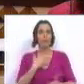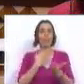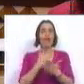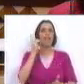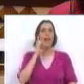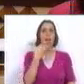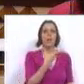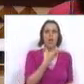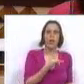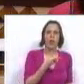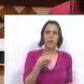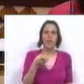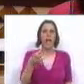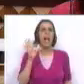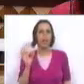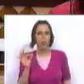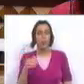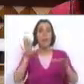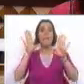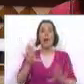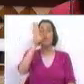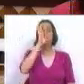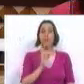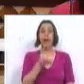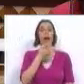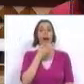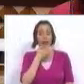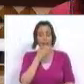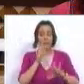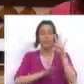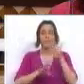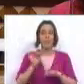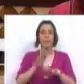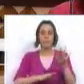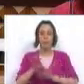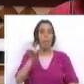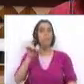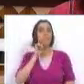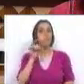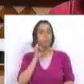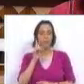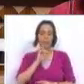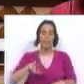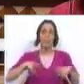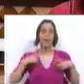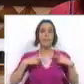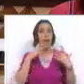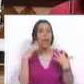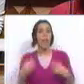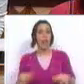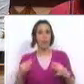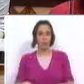de 1914, mas o Estado só veio exercer a sua ação de salvaguarda do património natural